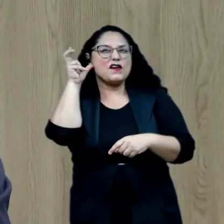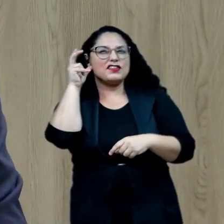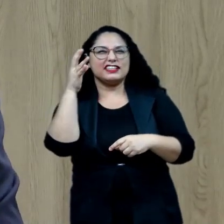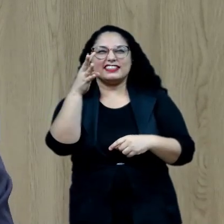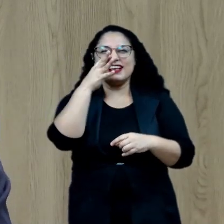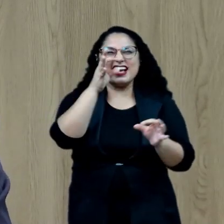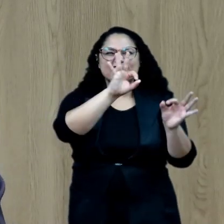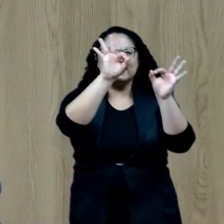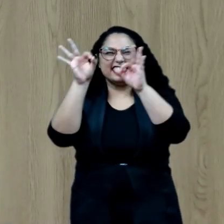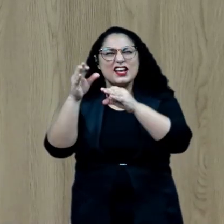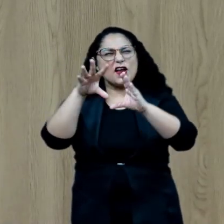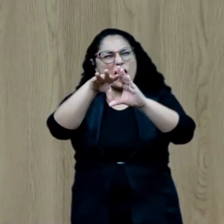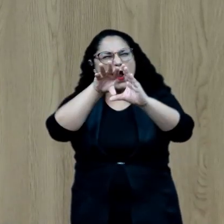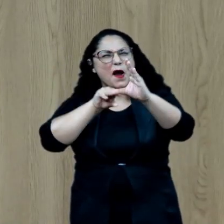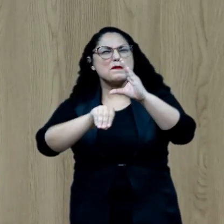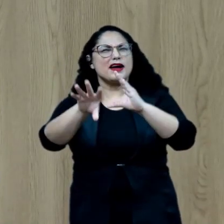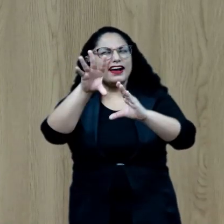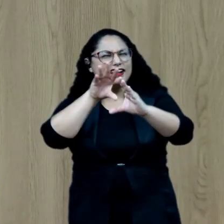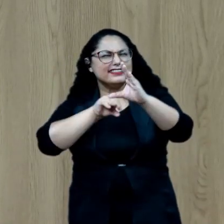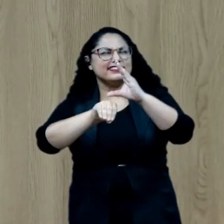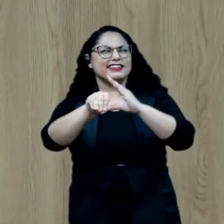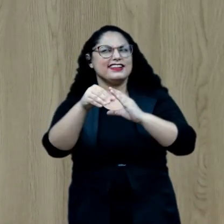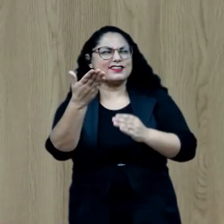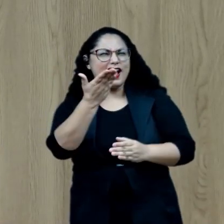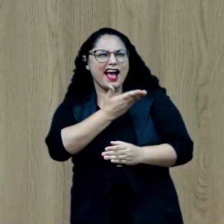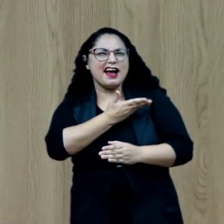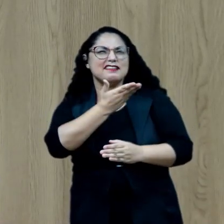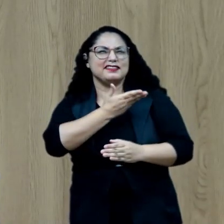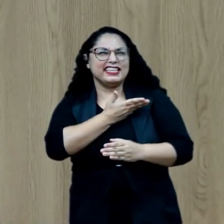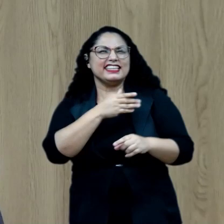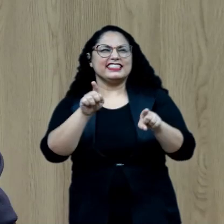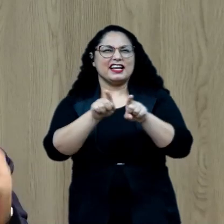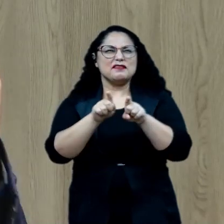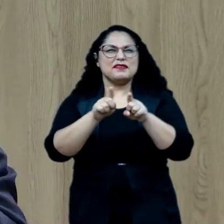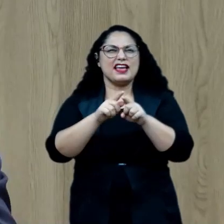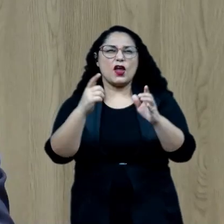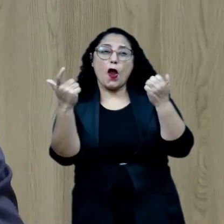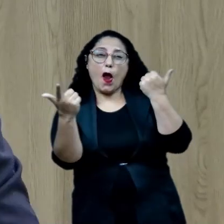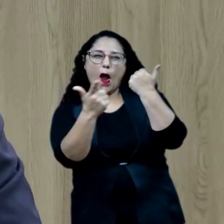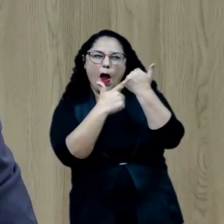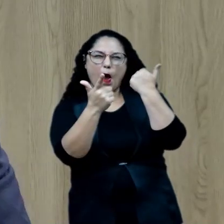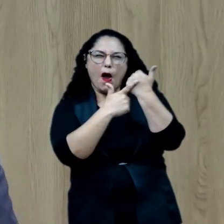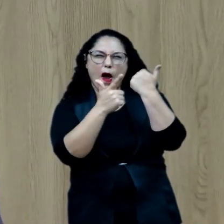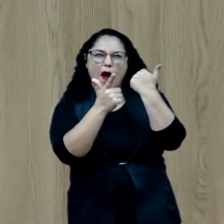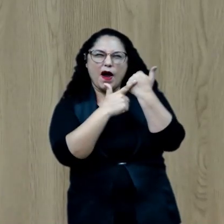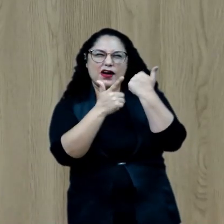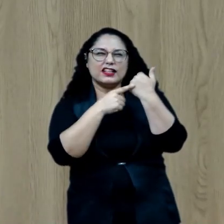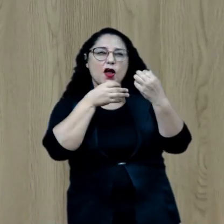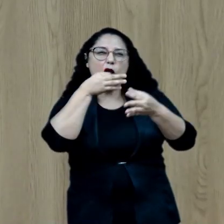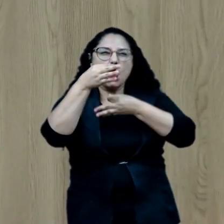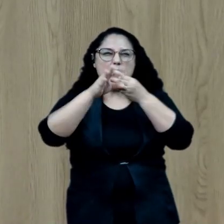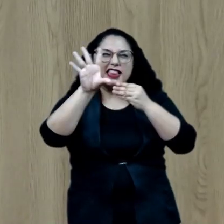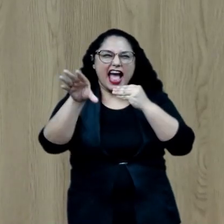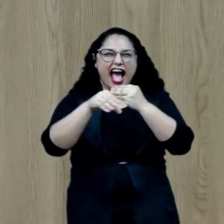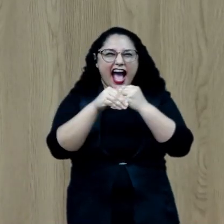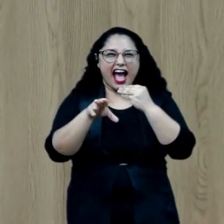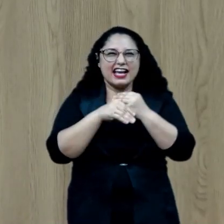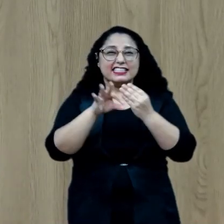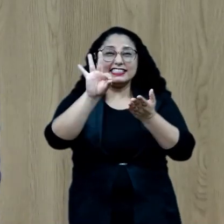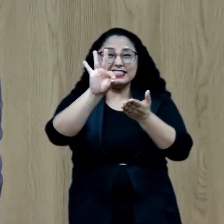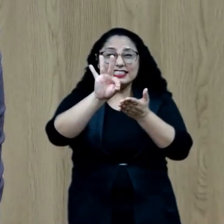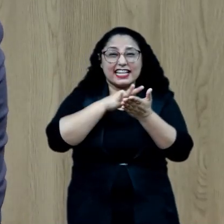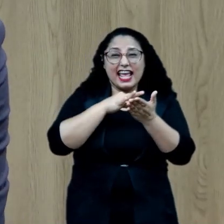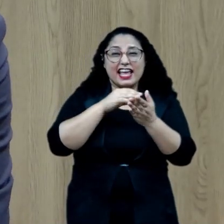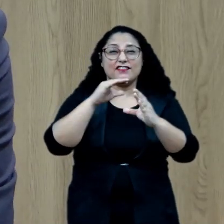nos assistindo, compartilhe esse vídeo aí com os seus amigos, curta, deixa aqui o seu comentário, se inscreva